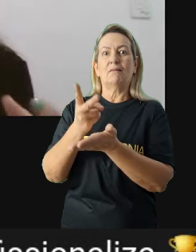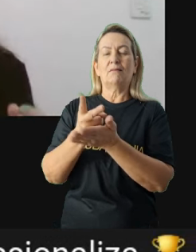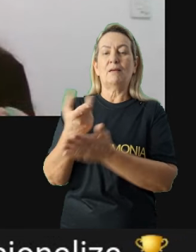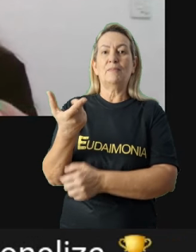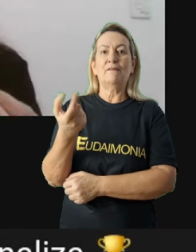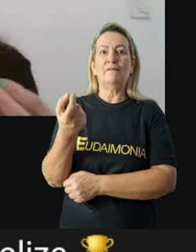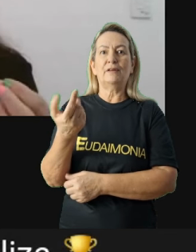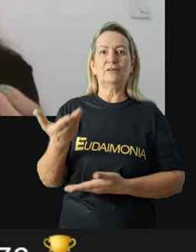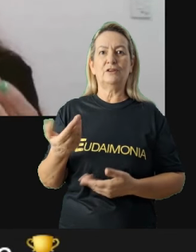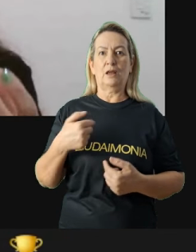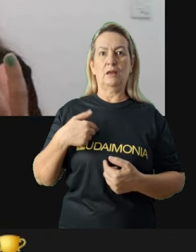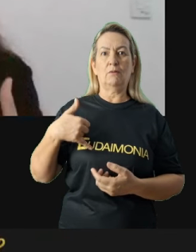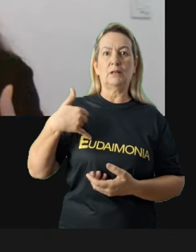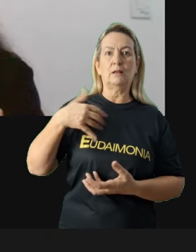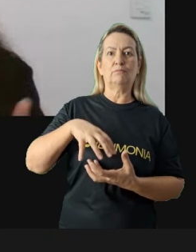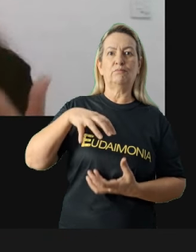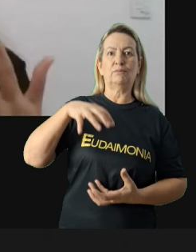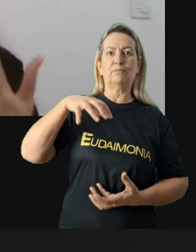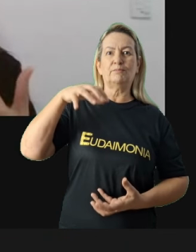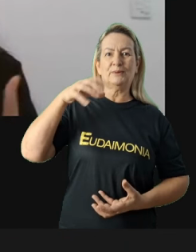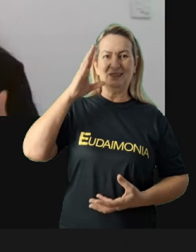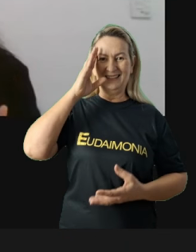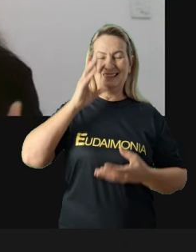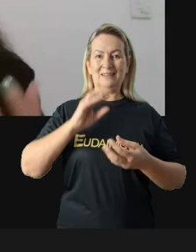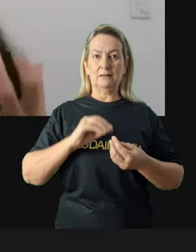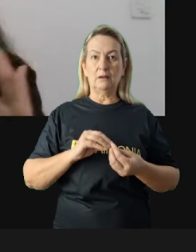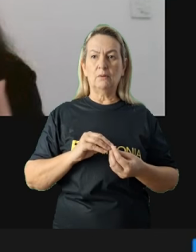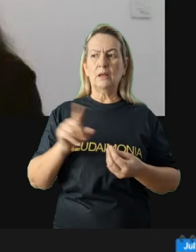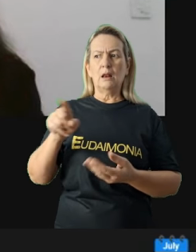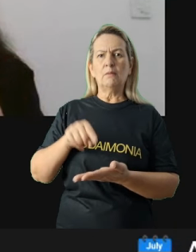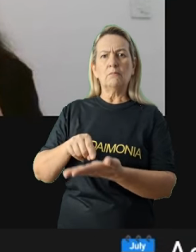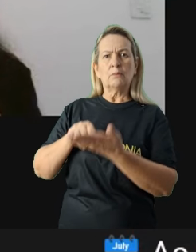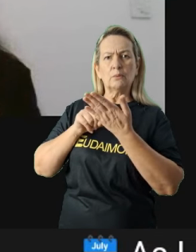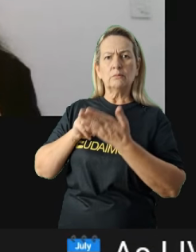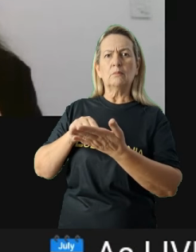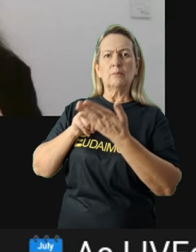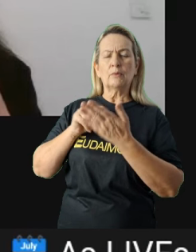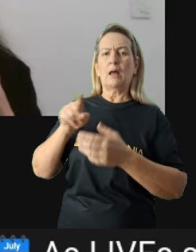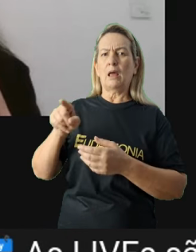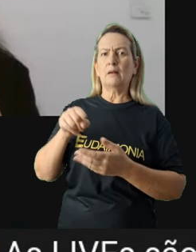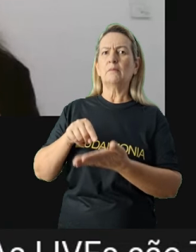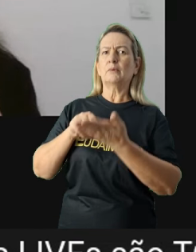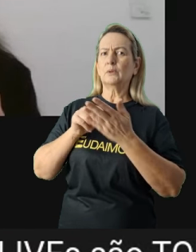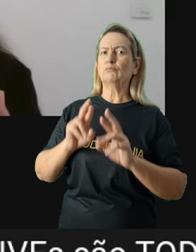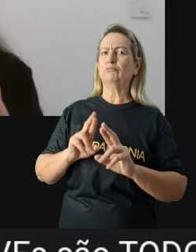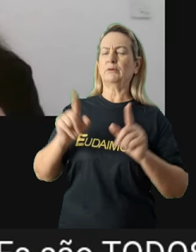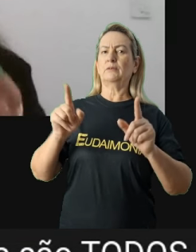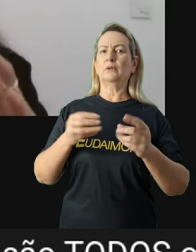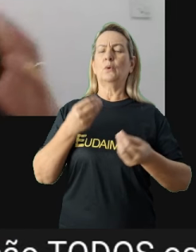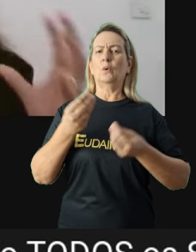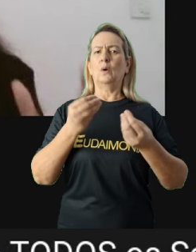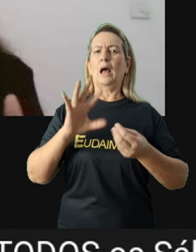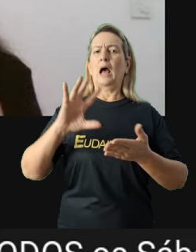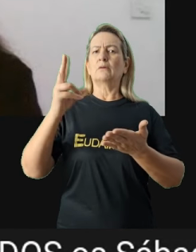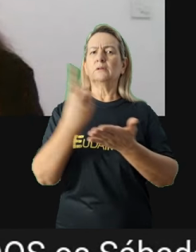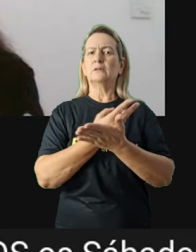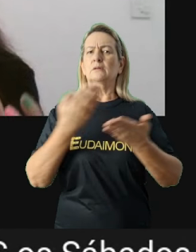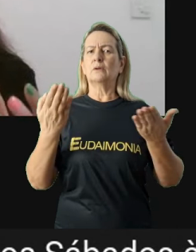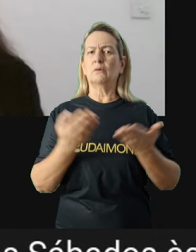chegando, né? Então eu vejo que eles vêm trazendo essa diferenciação, eles vêm trazendo esse conhecimento, né, do que